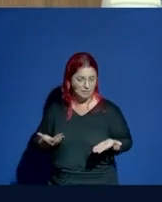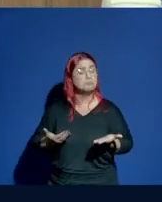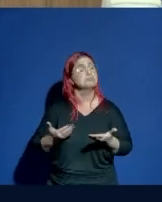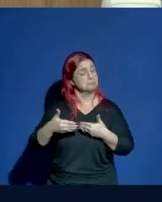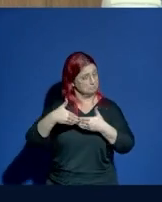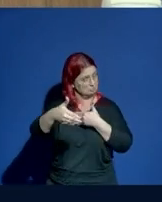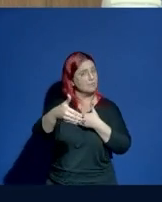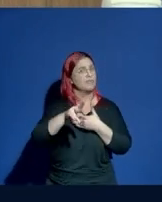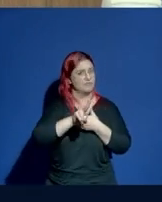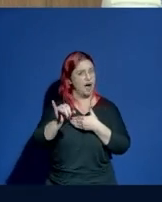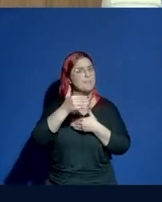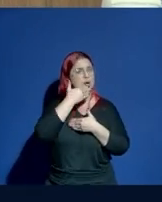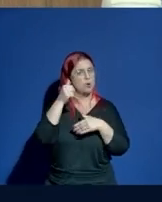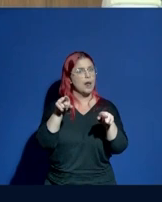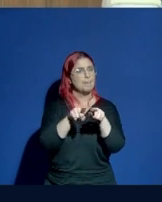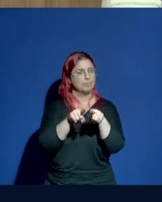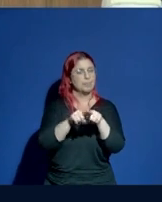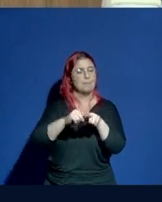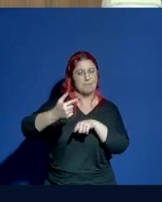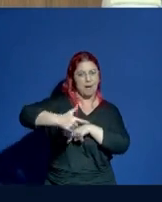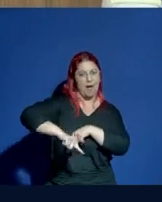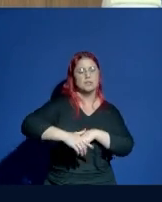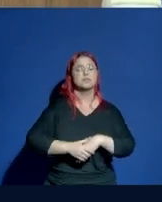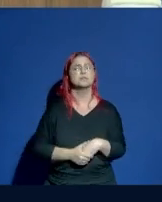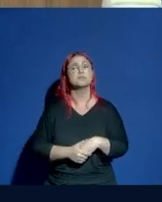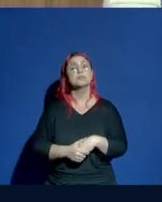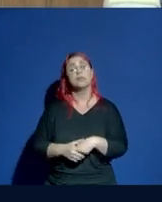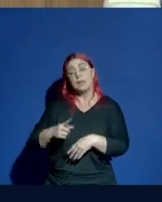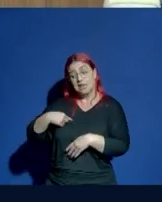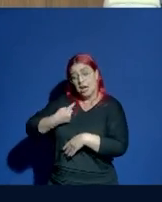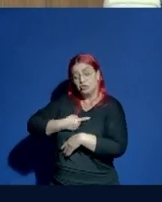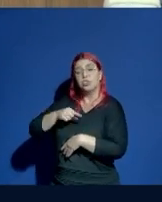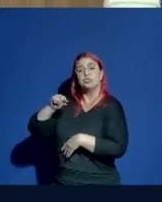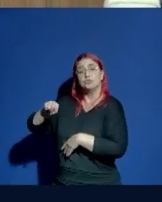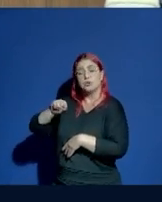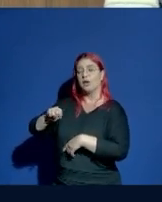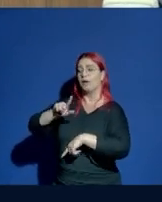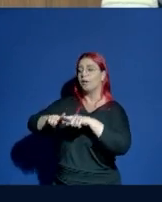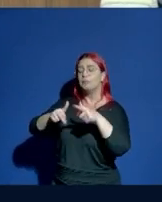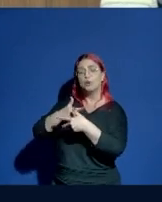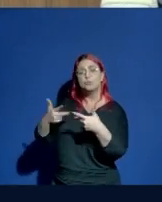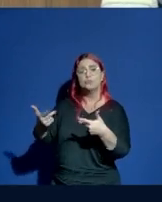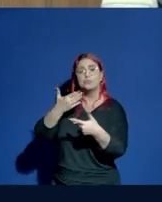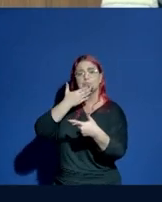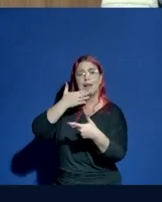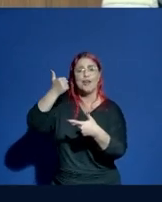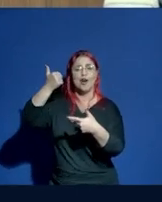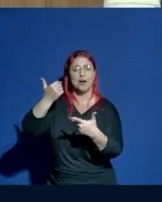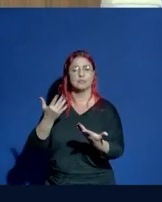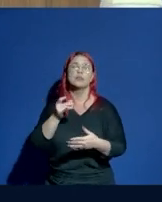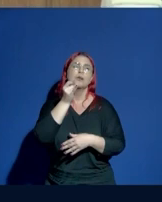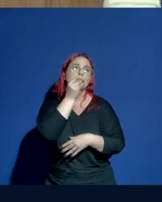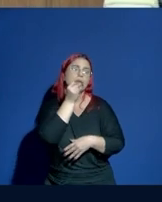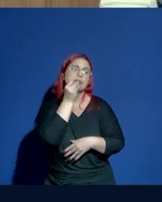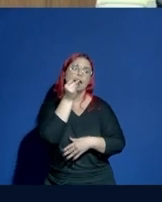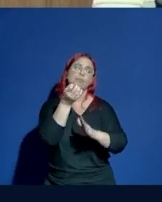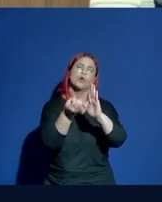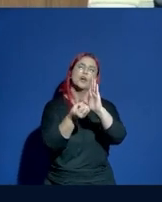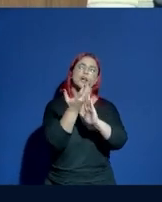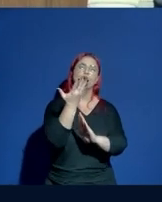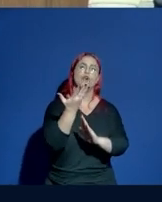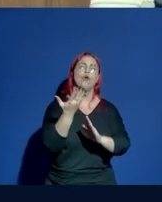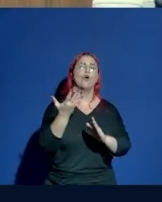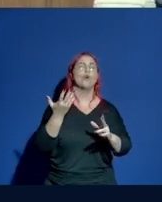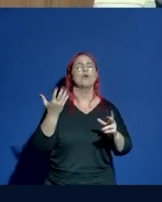uma melhoria ainda e nós fazemos a nossa parte através de produtos mais adequados por exemplo lançamos uma